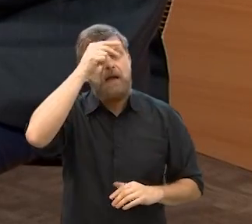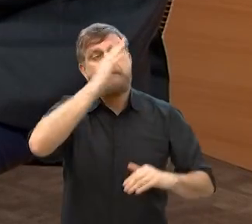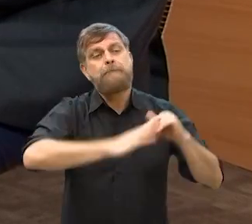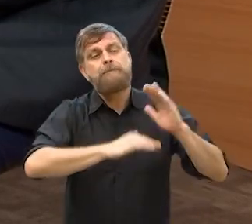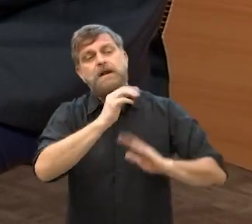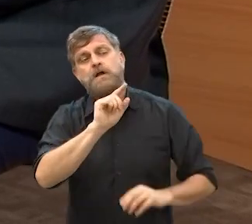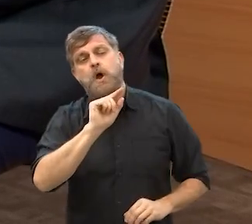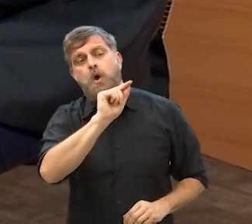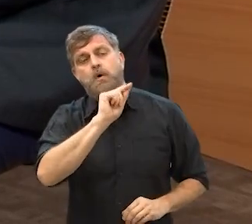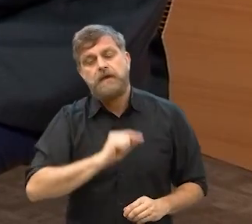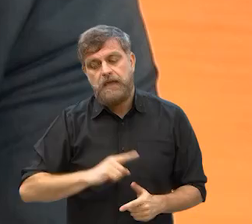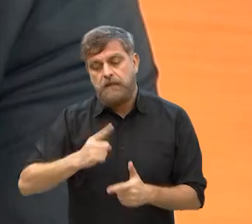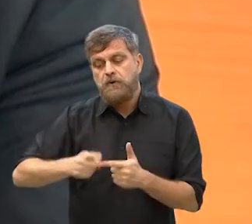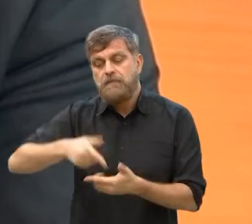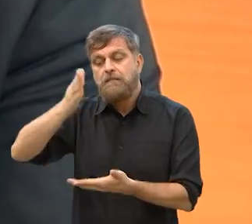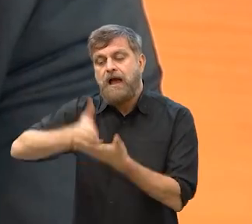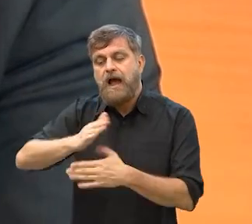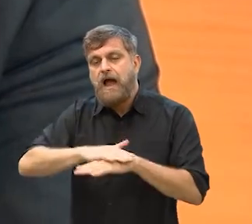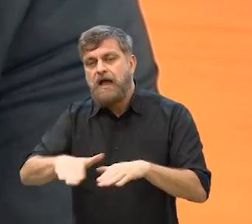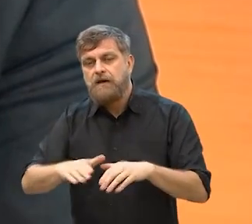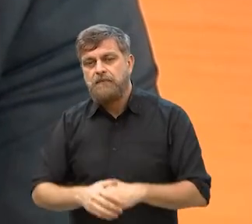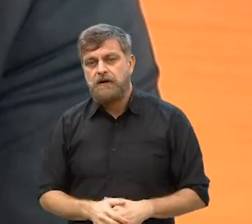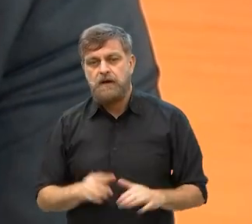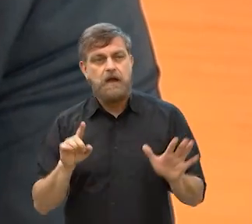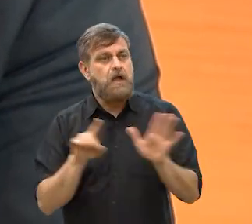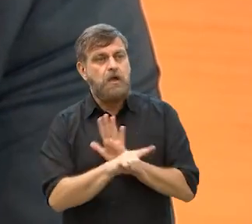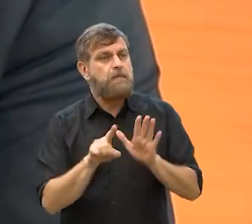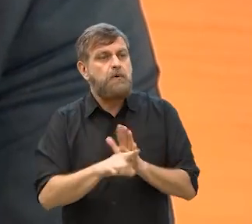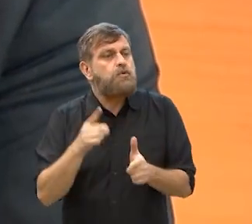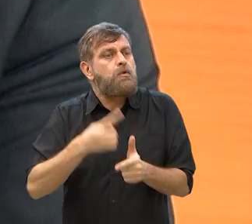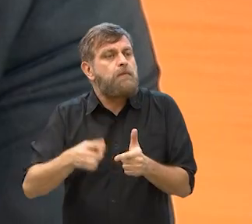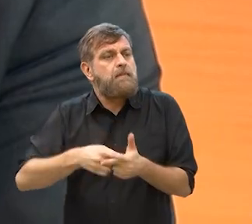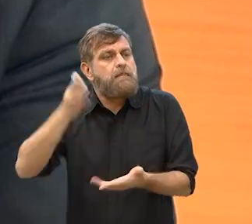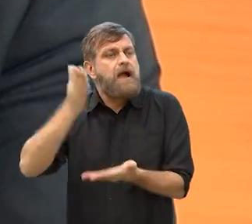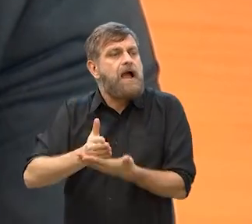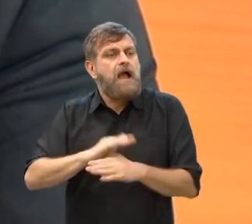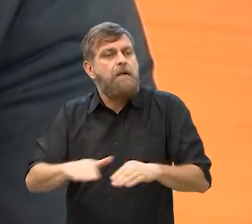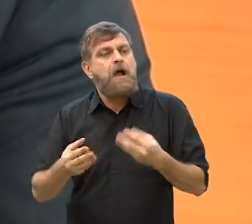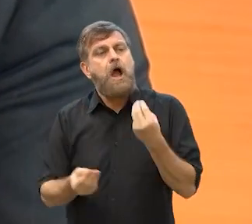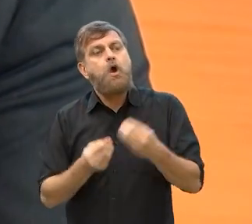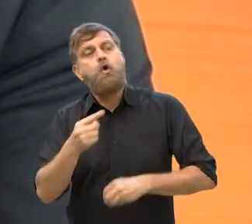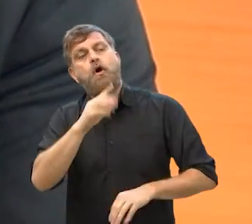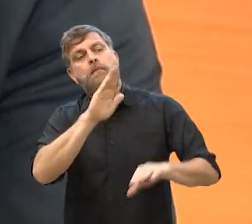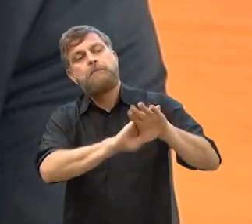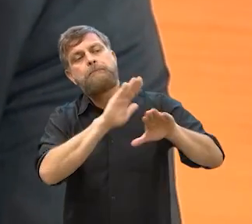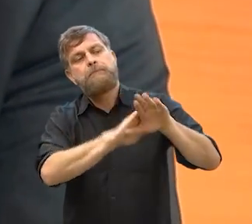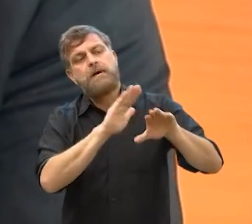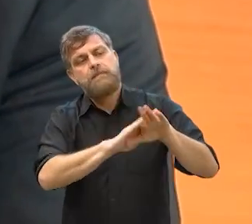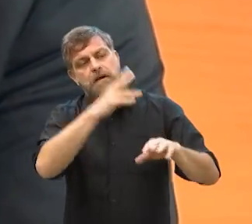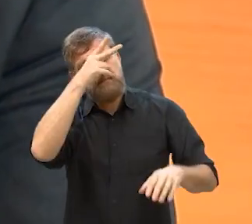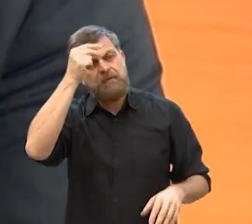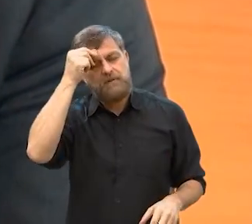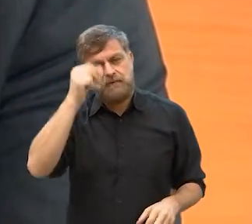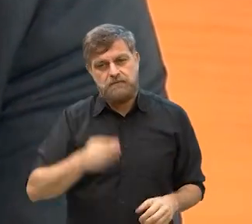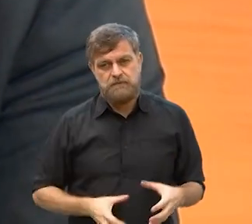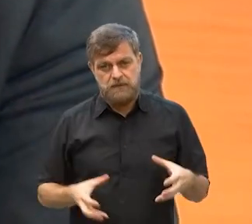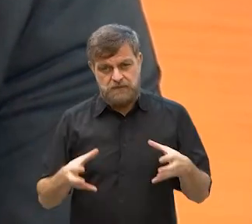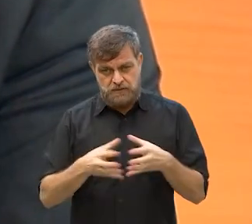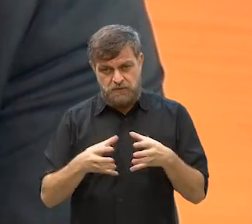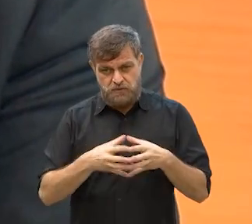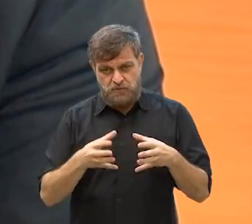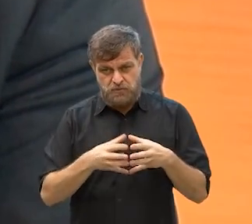vai fazer para solucionar esse problema? Qual que é a solução dada, né? O que que ele vai fazer? Vai fazer uma